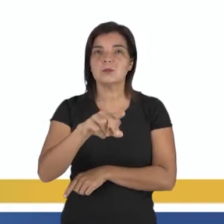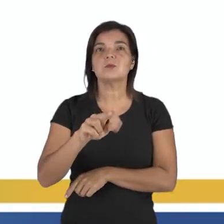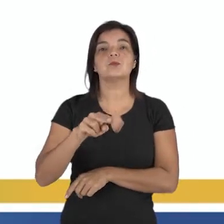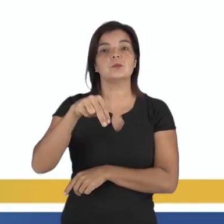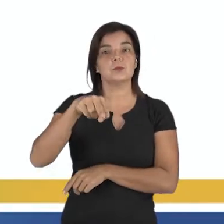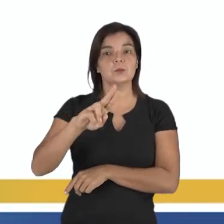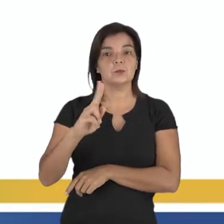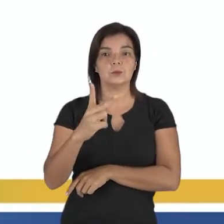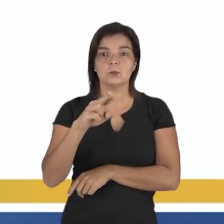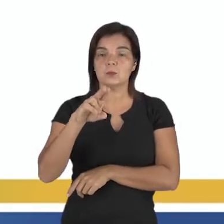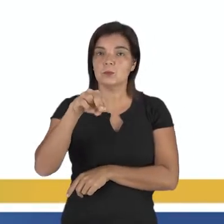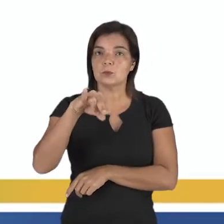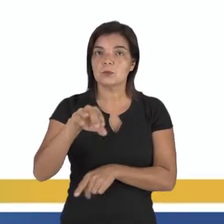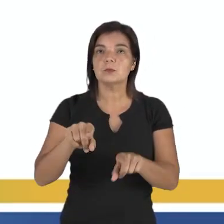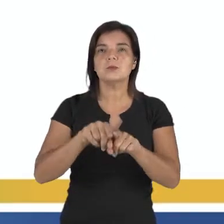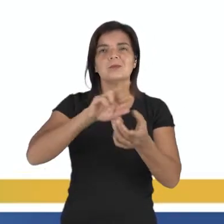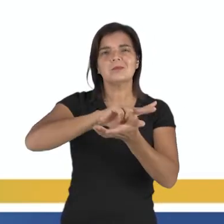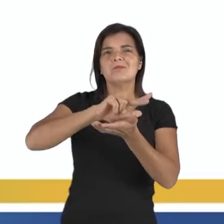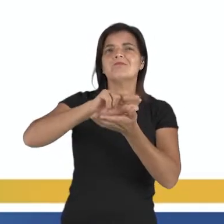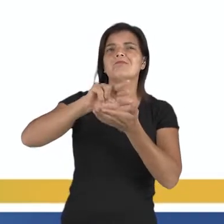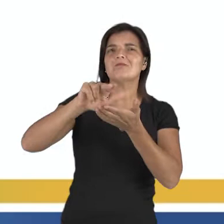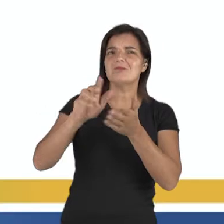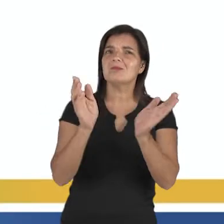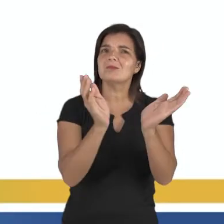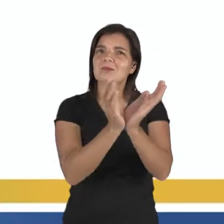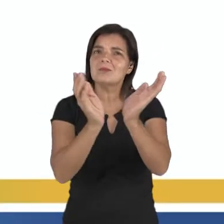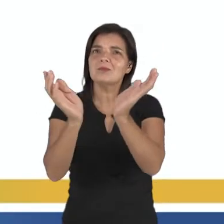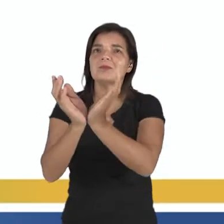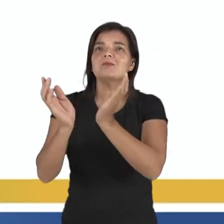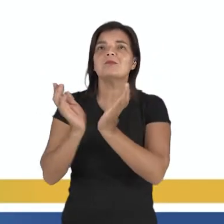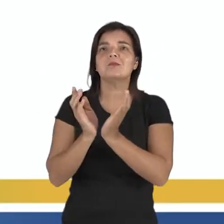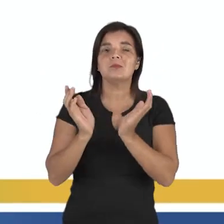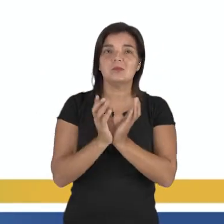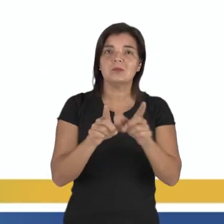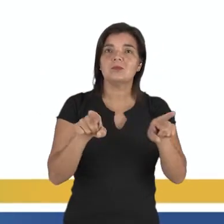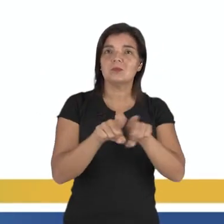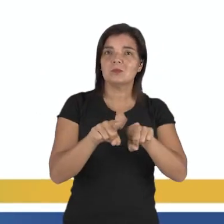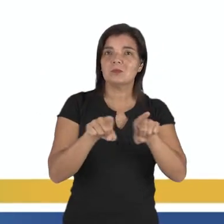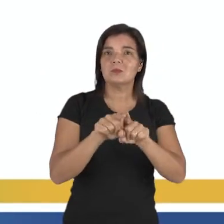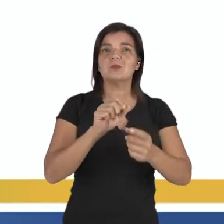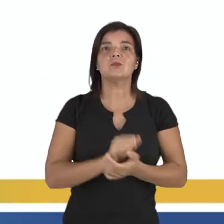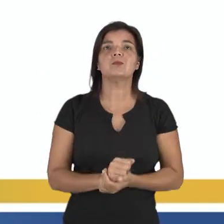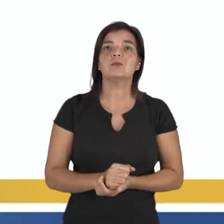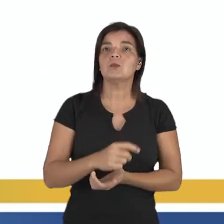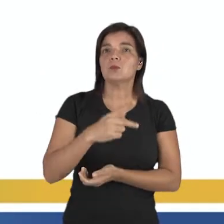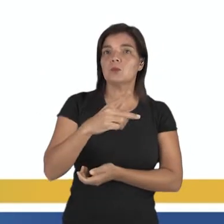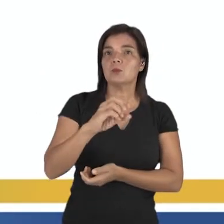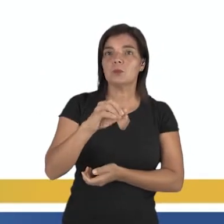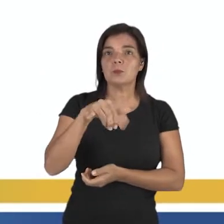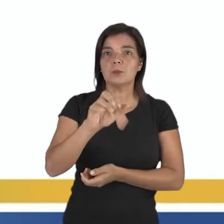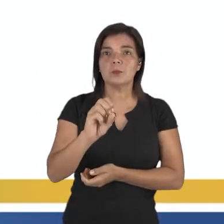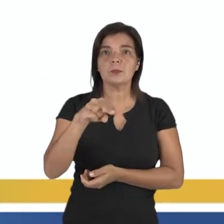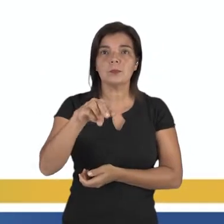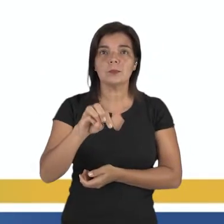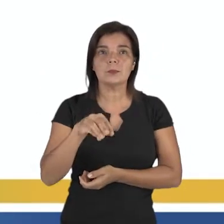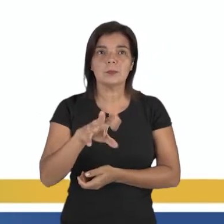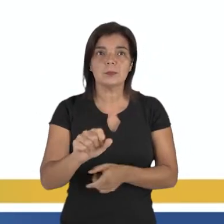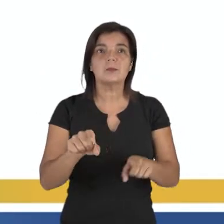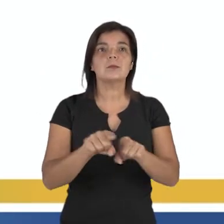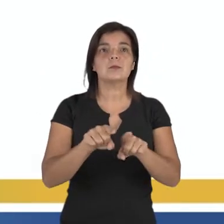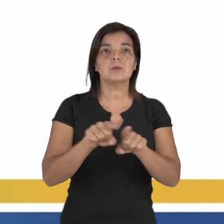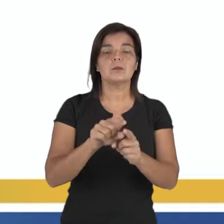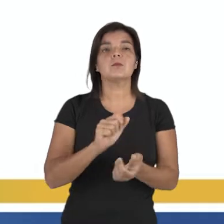Culina, Axaninca, Xaninawa, Iauanauá, Catuquina, Sayanawa,